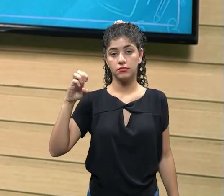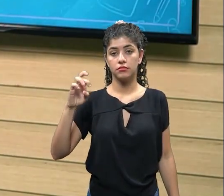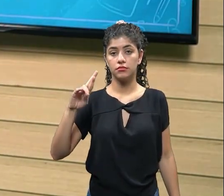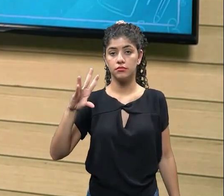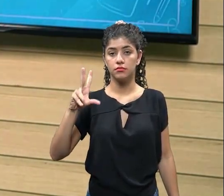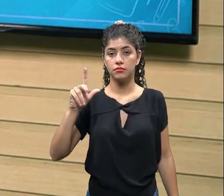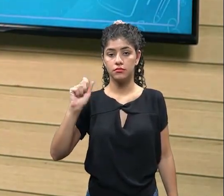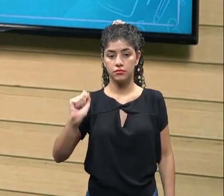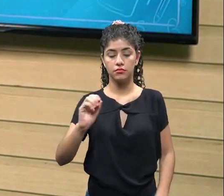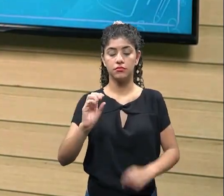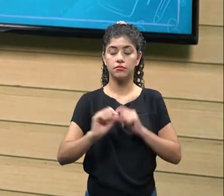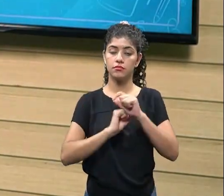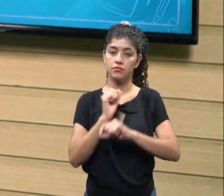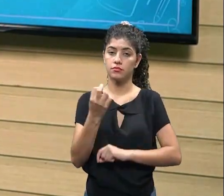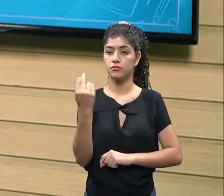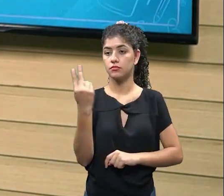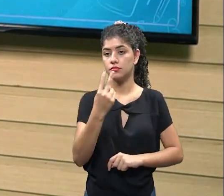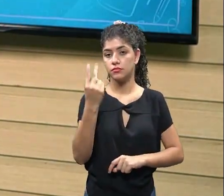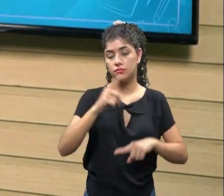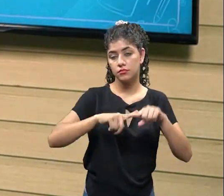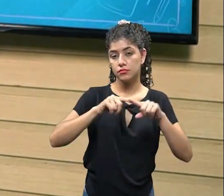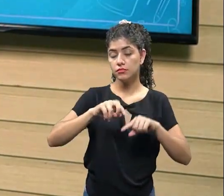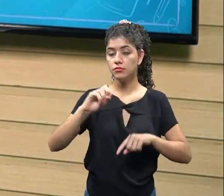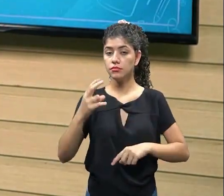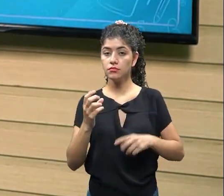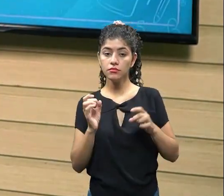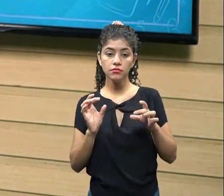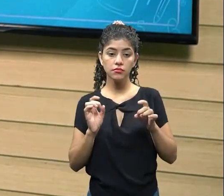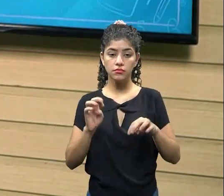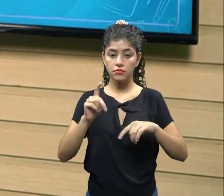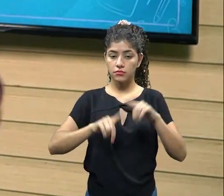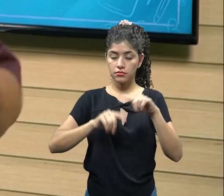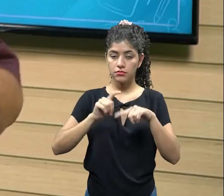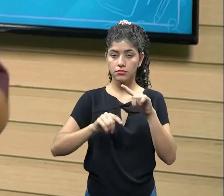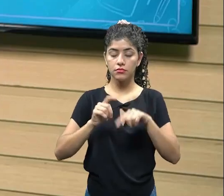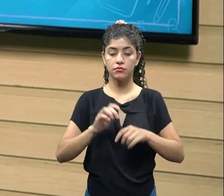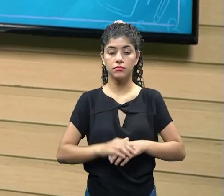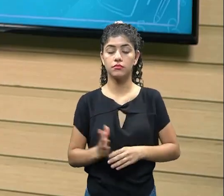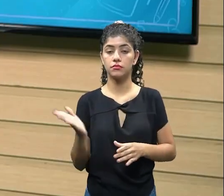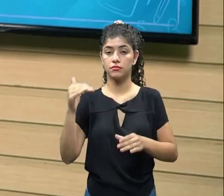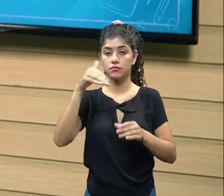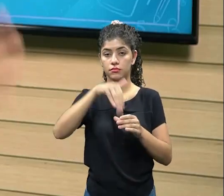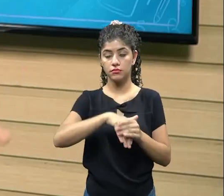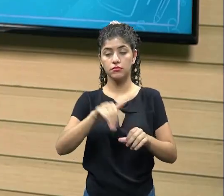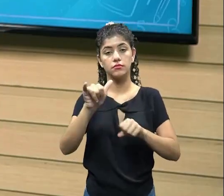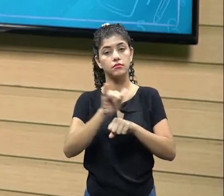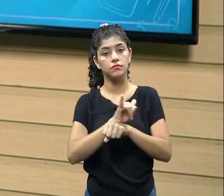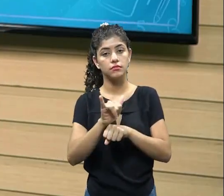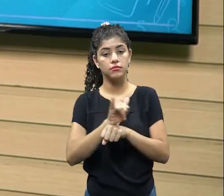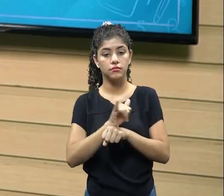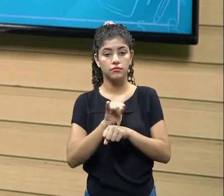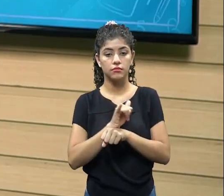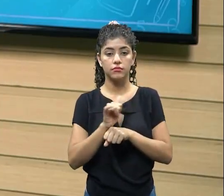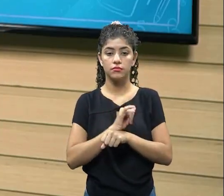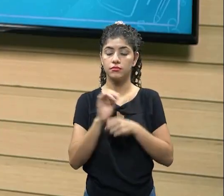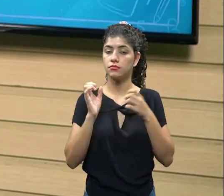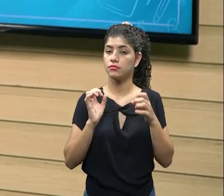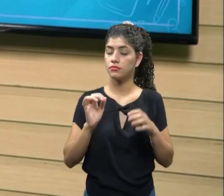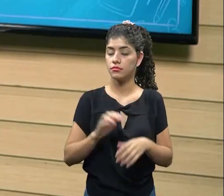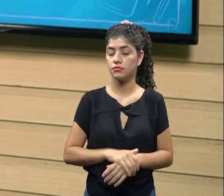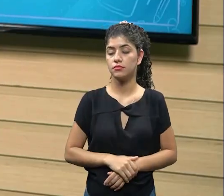a negociação de dois produtos ou a venda de um produto em si. Então, dentro dessa estratégia